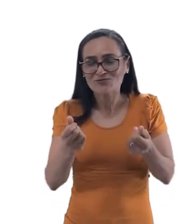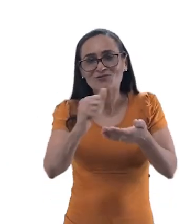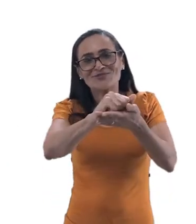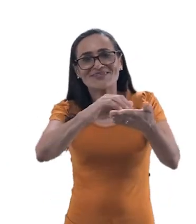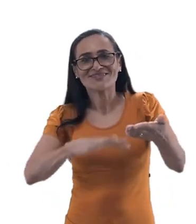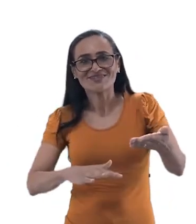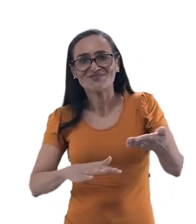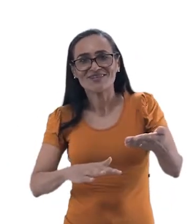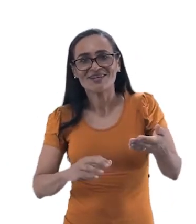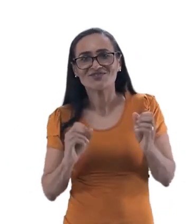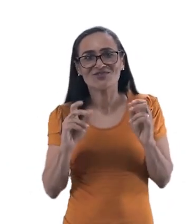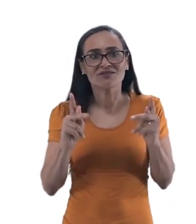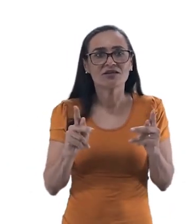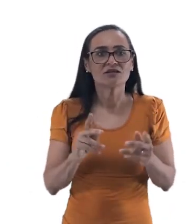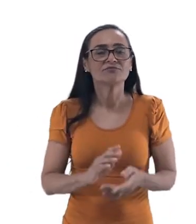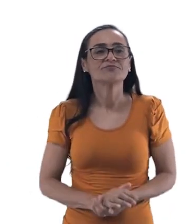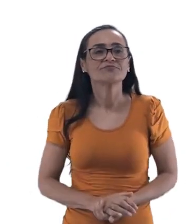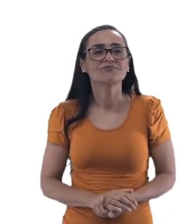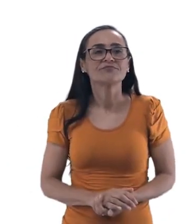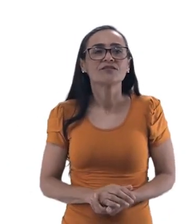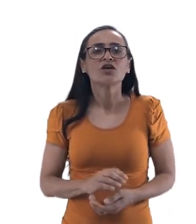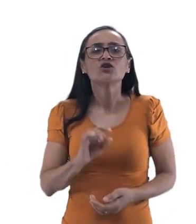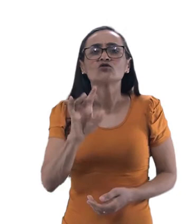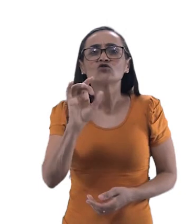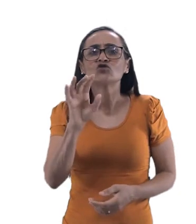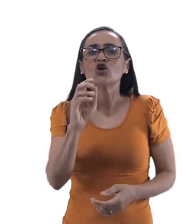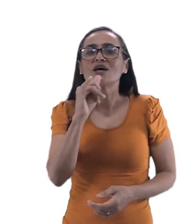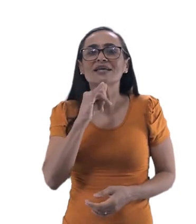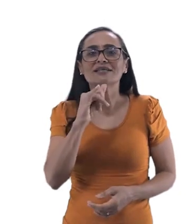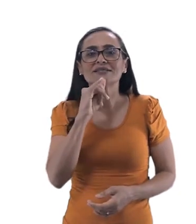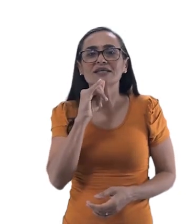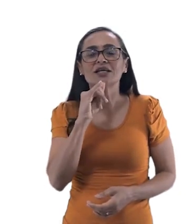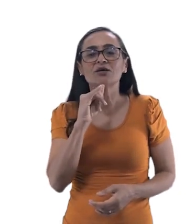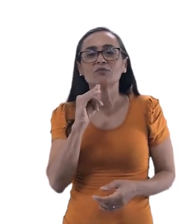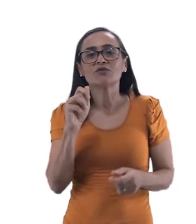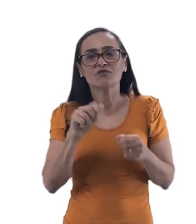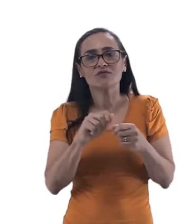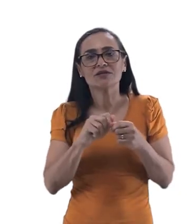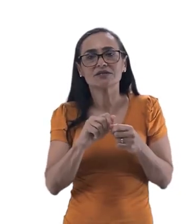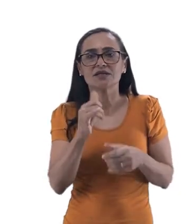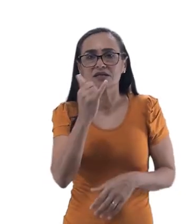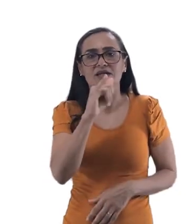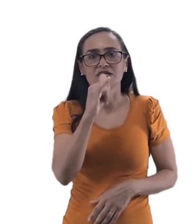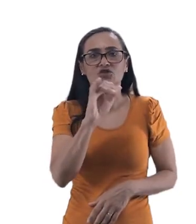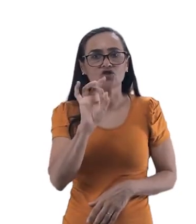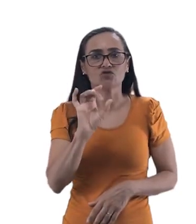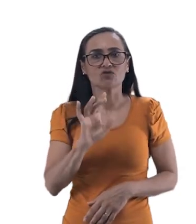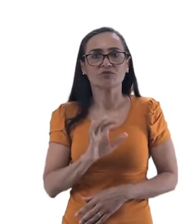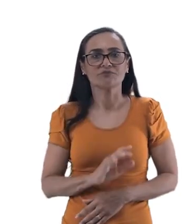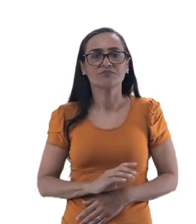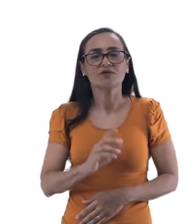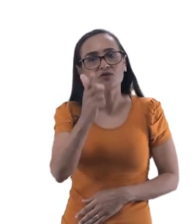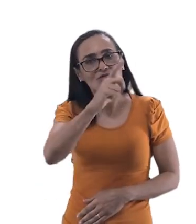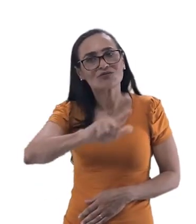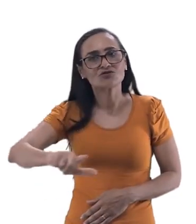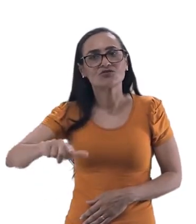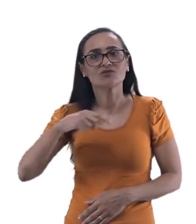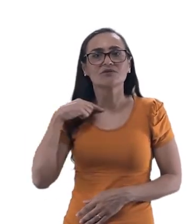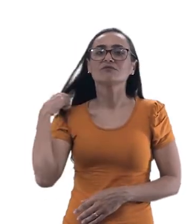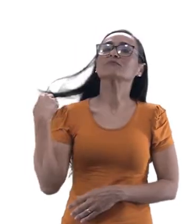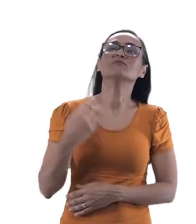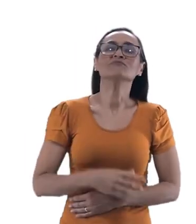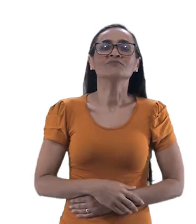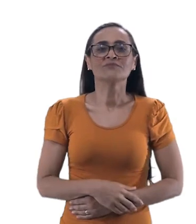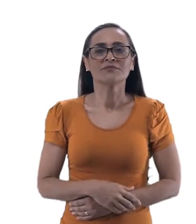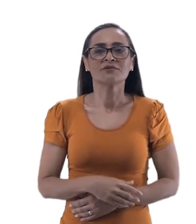dessa atividade. Perfeito? Aqui vamos fazer só como exemplo, né, a energia elétrica. Vamos